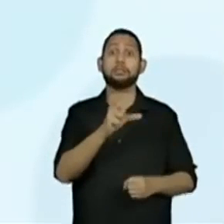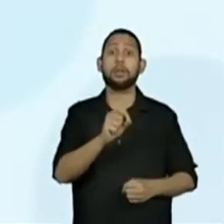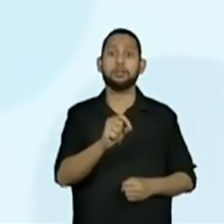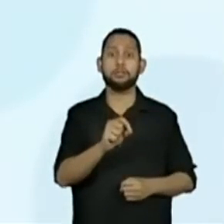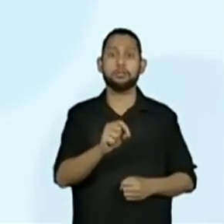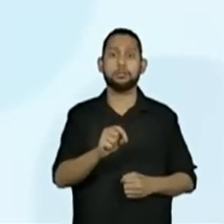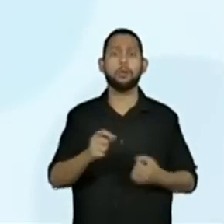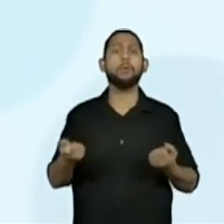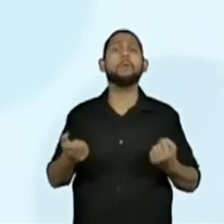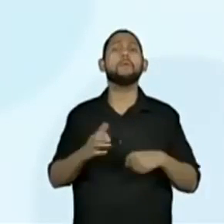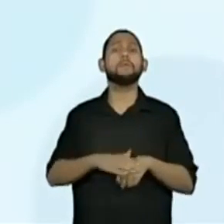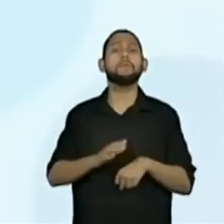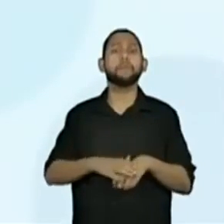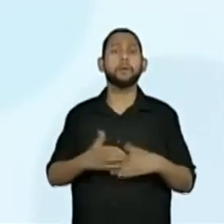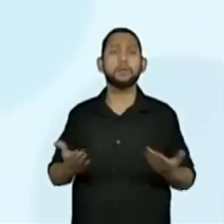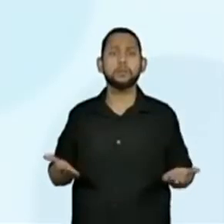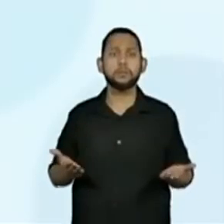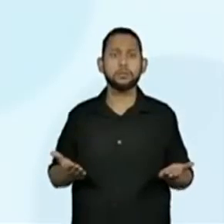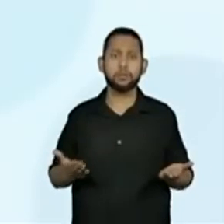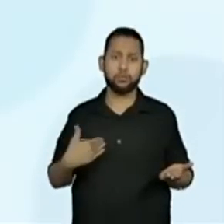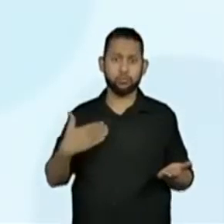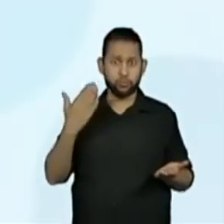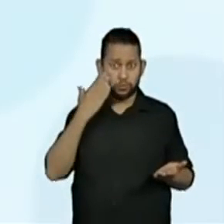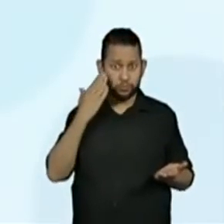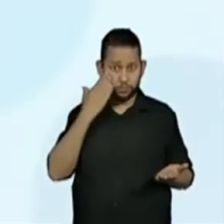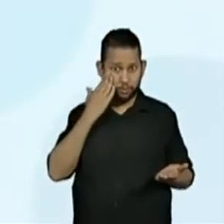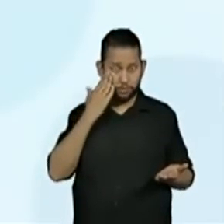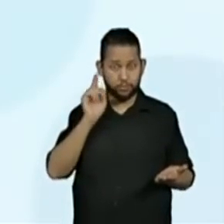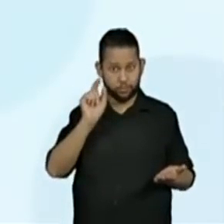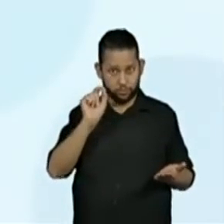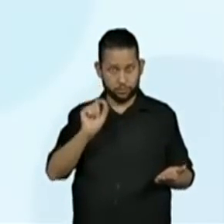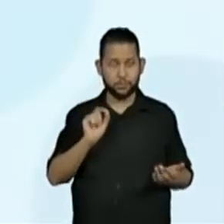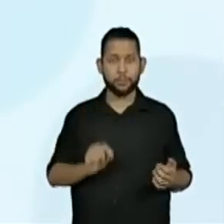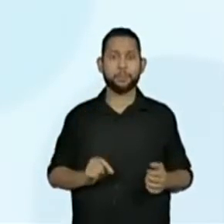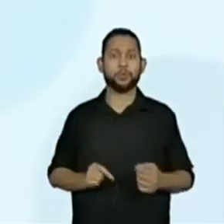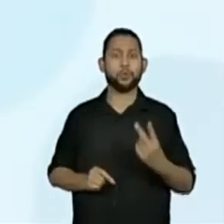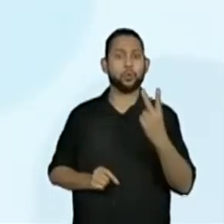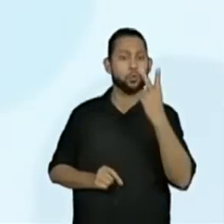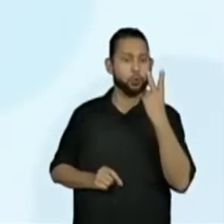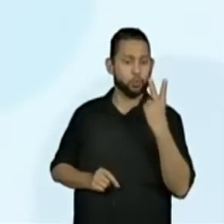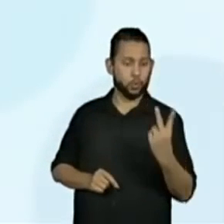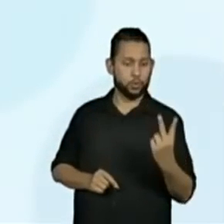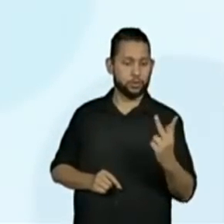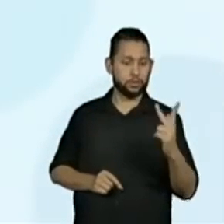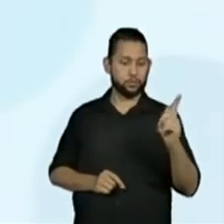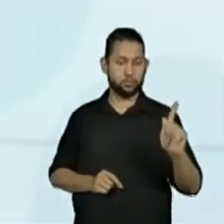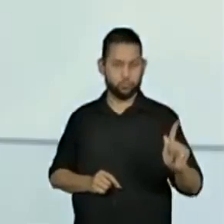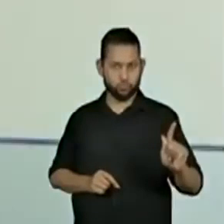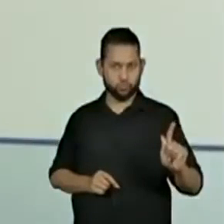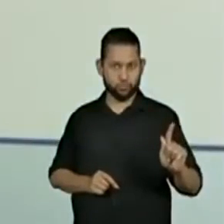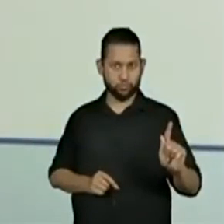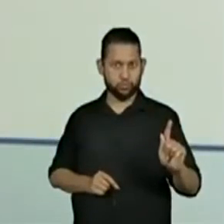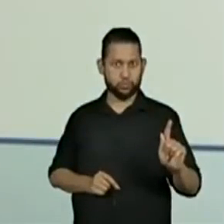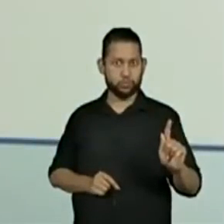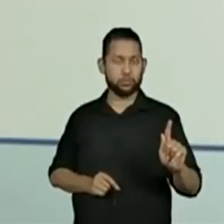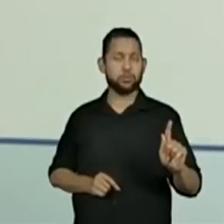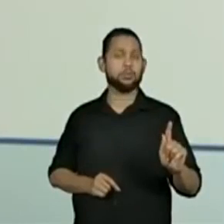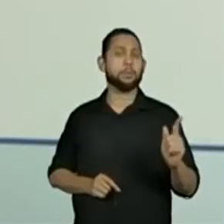o que que eu tenho que fazer eu já tenho um valor de 2 kg de linguiça